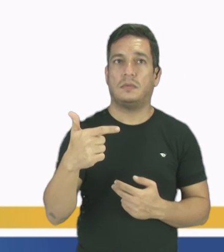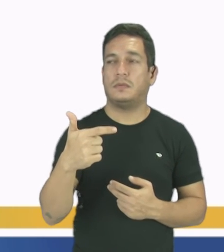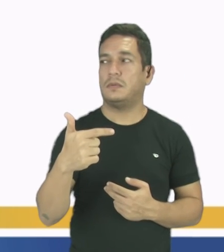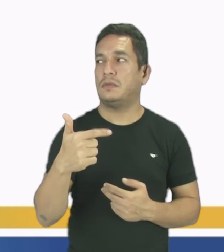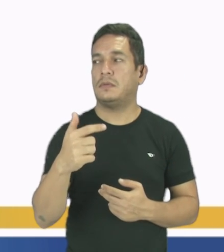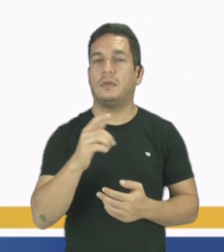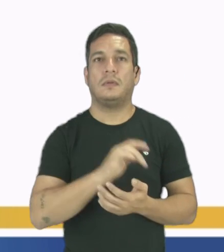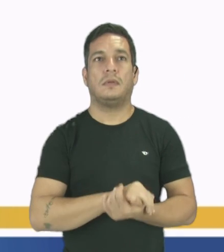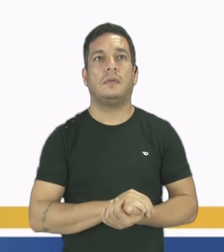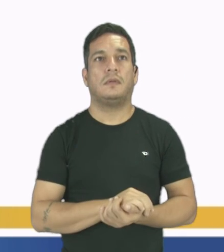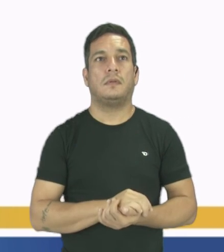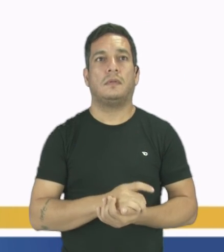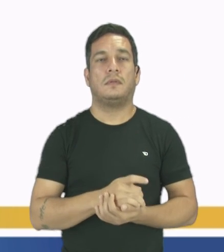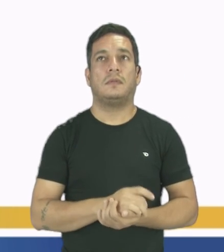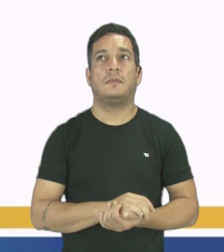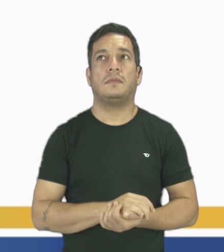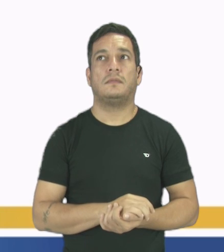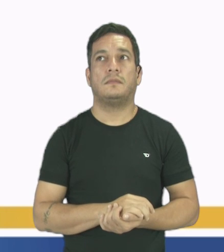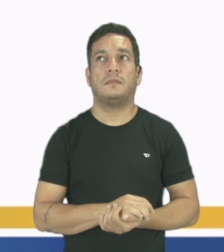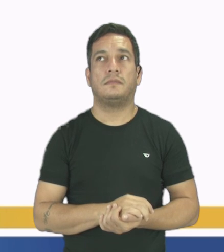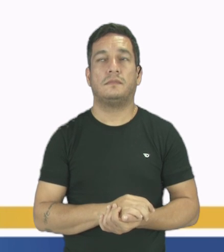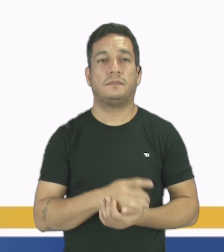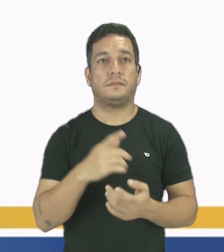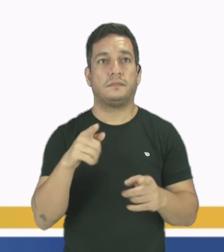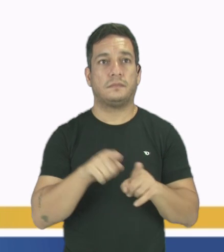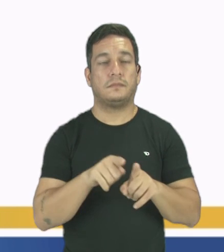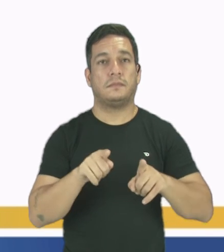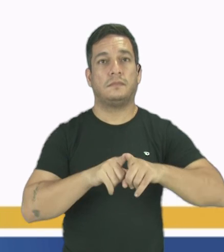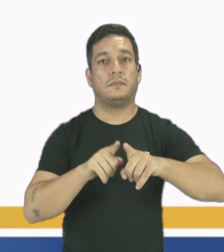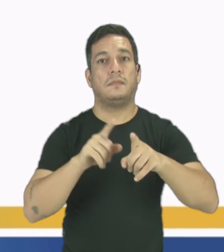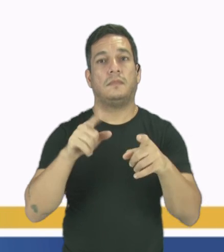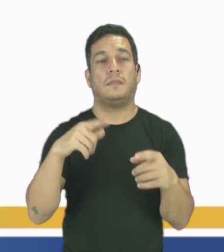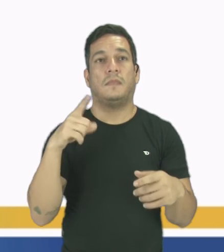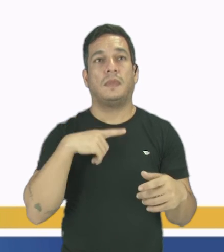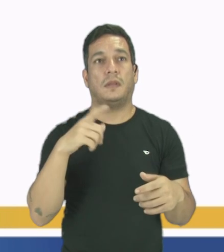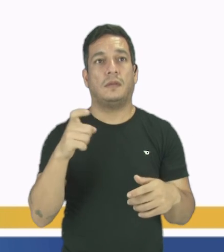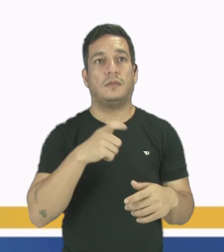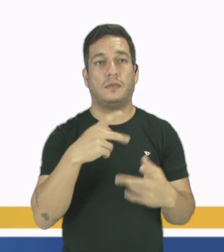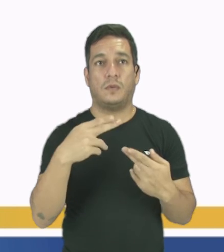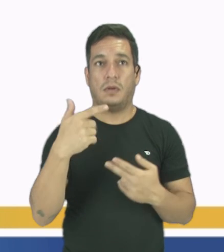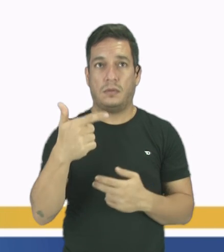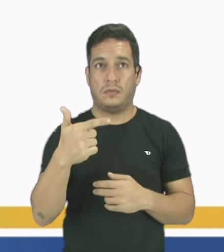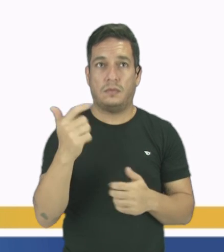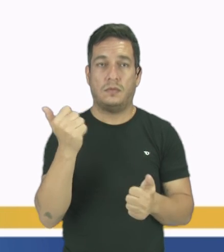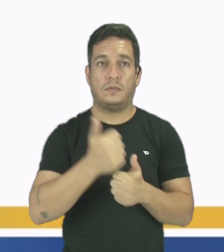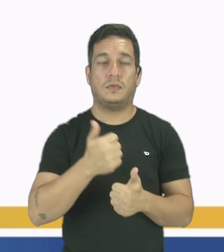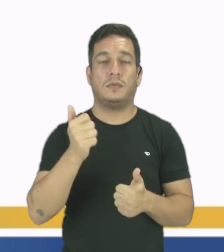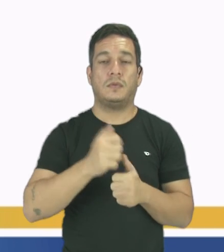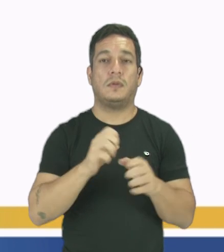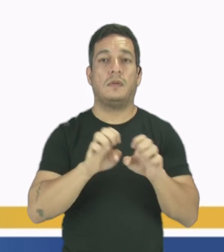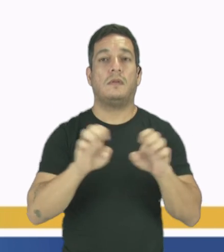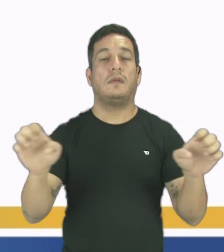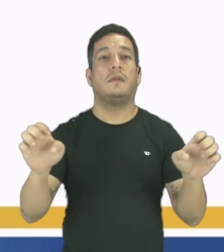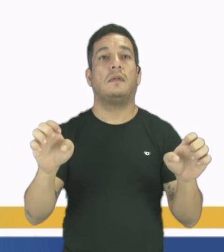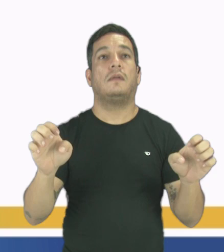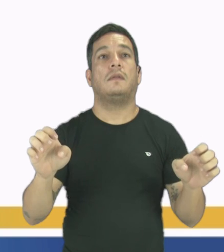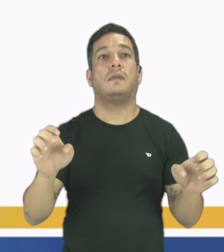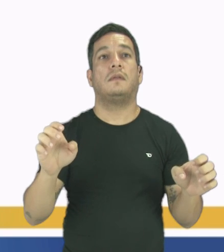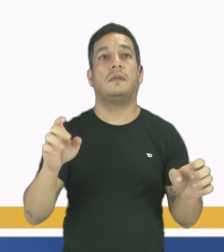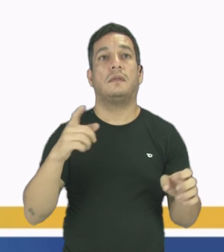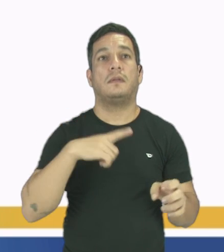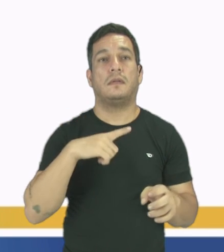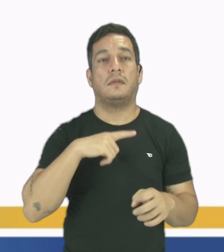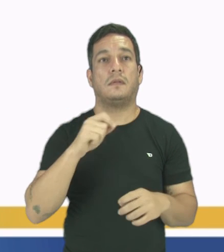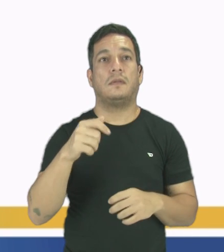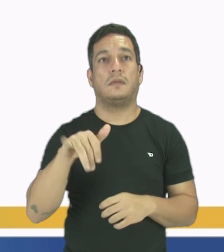de y é igual a 2. Da mesma forma, quando o meu x for igual a 2, substituindo na equação anterior, nós